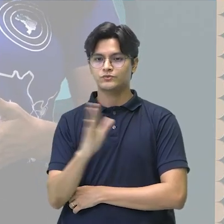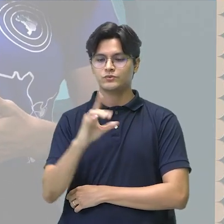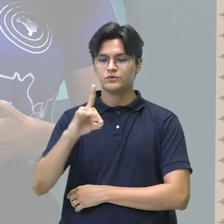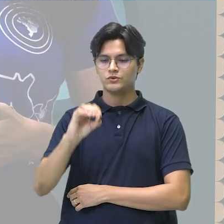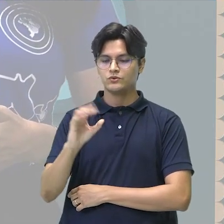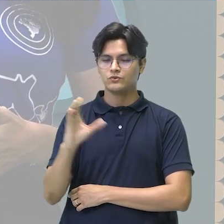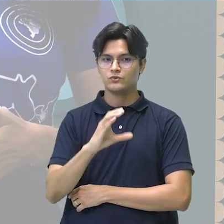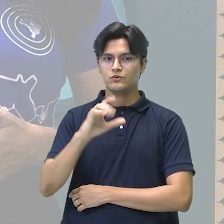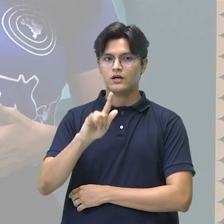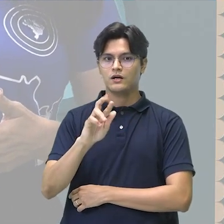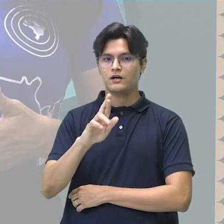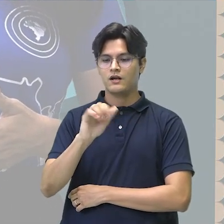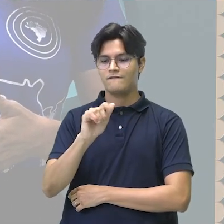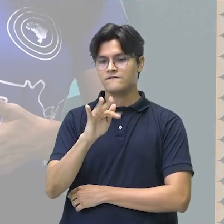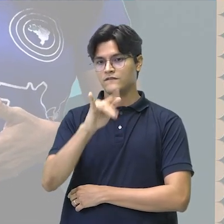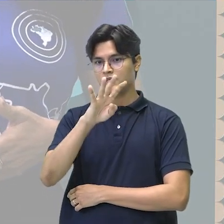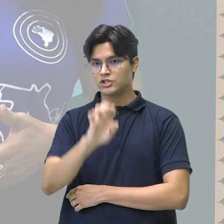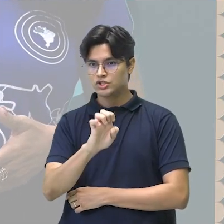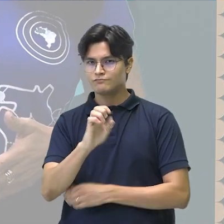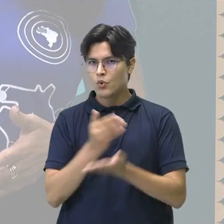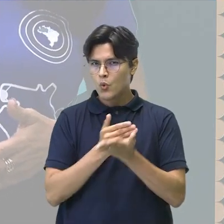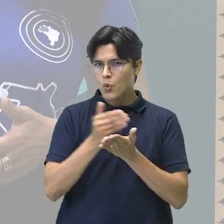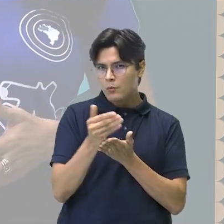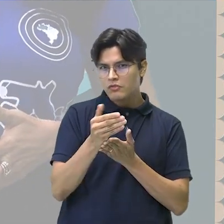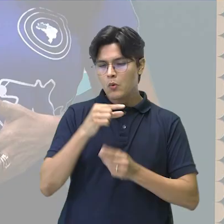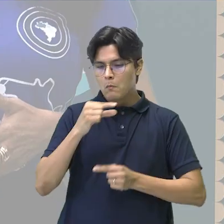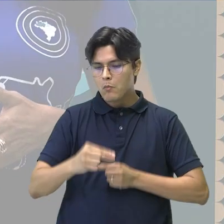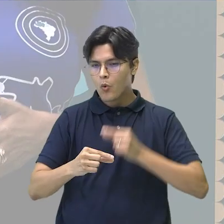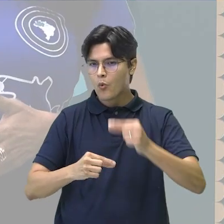timidamente pelos moradores, e o grafiteiro Márcio